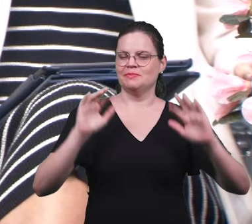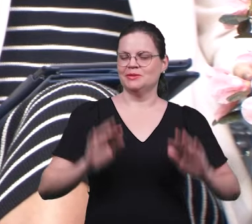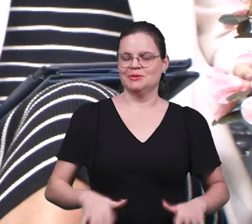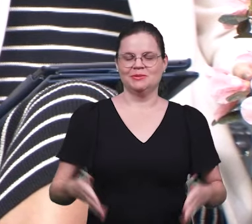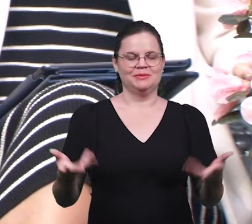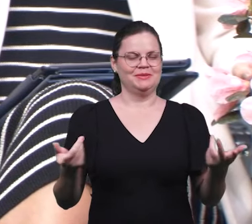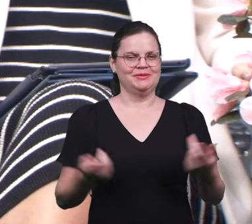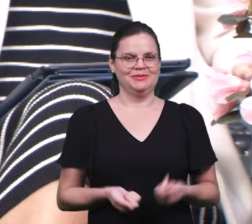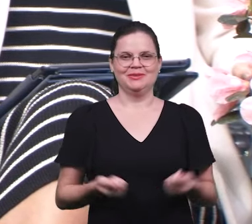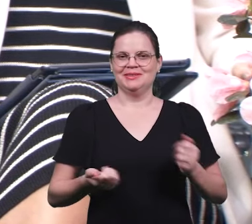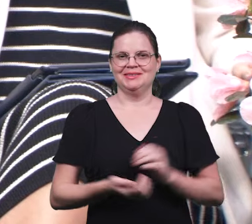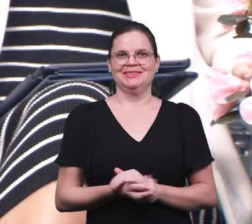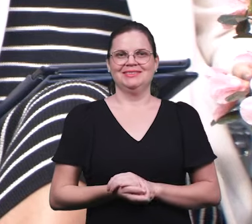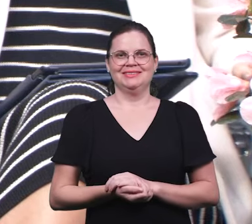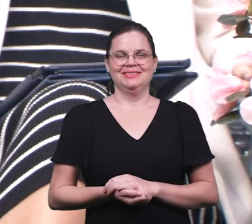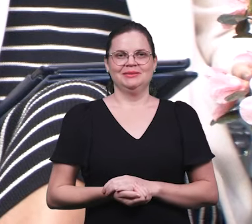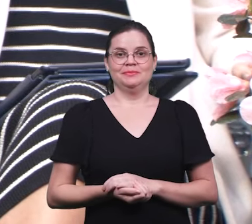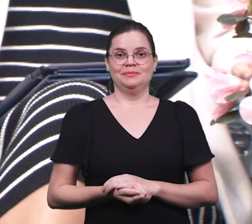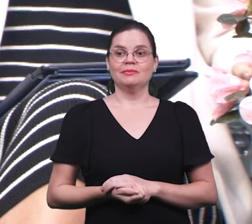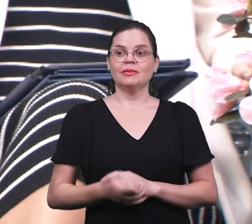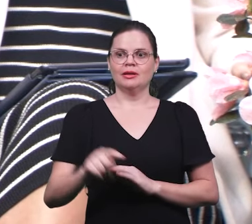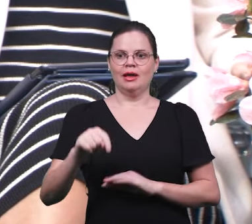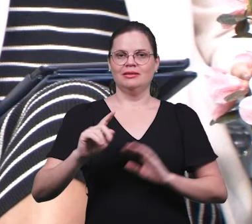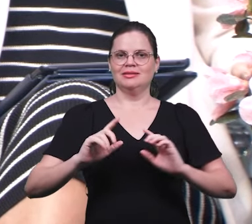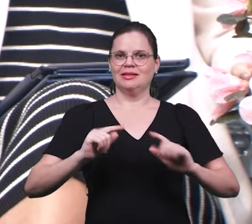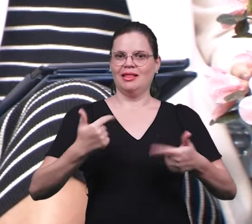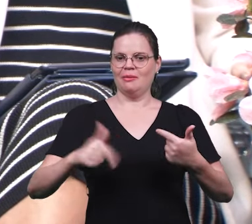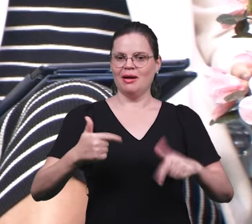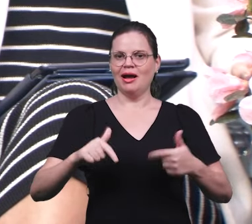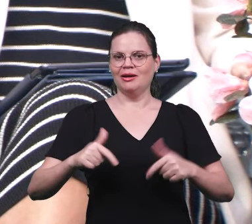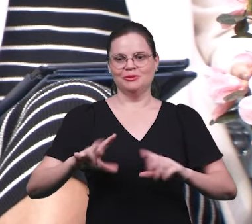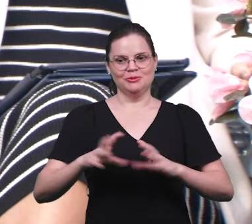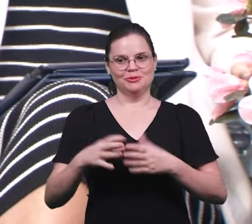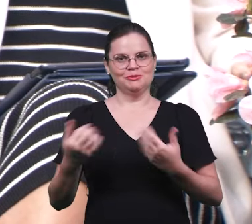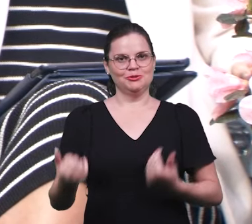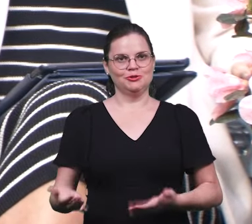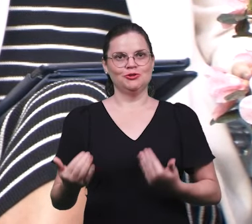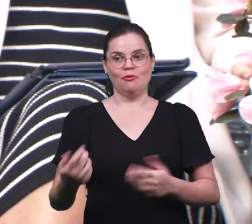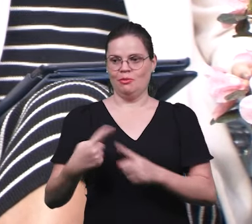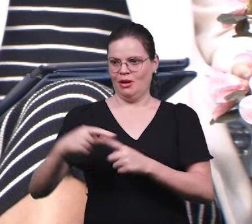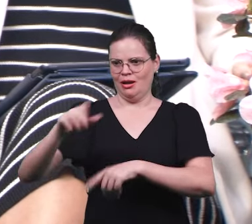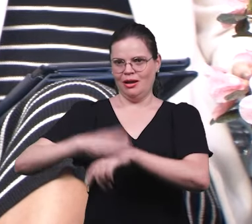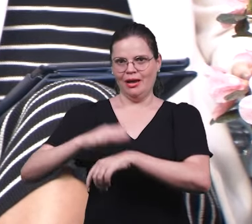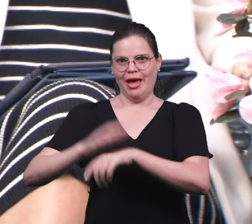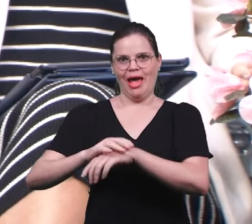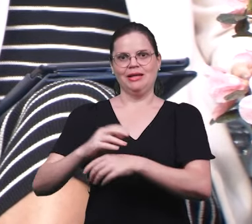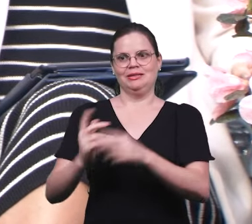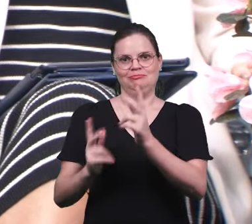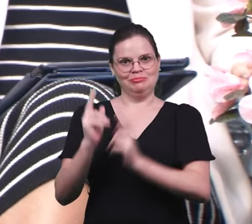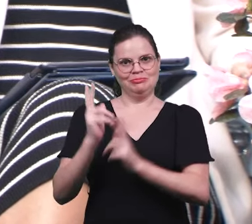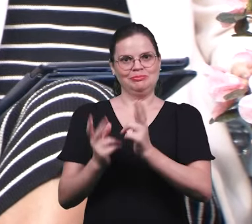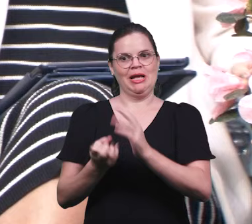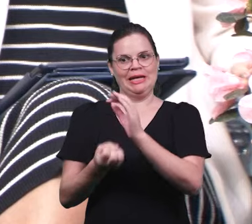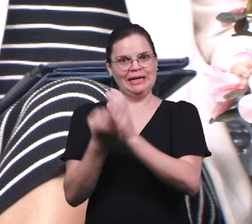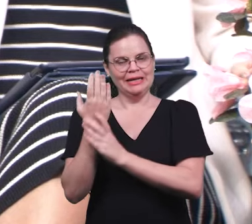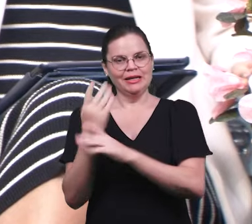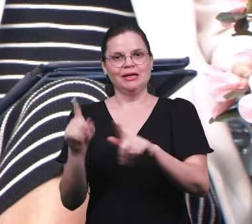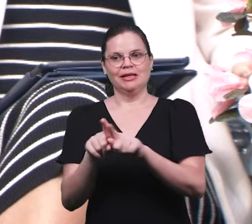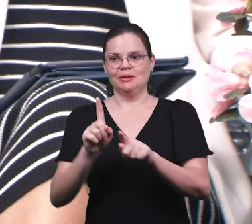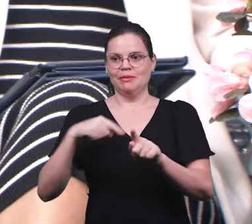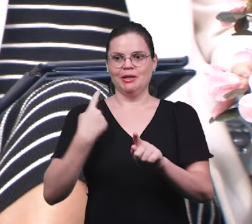maravilhosamente através desse trabalho dos jovens. Quando dizer produzido pelos jovens, é produzido por eles mesmos. Nós somos aqui